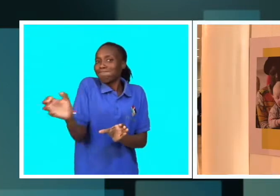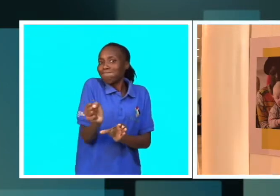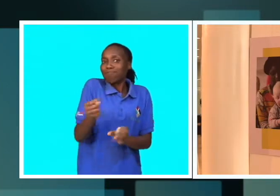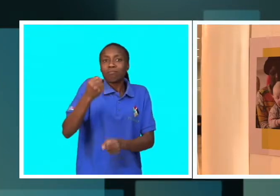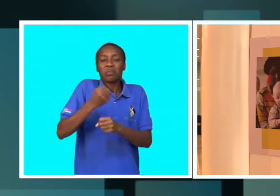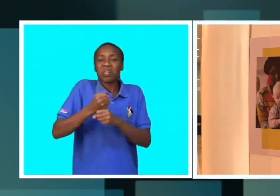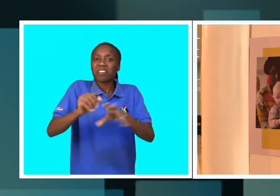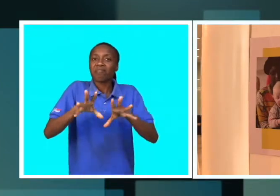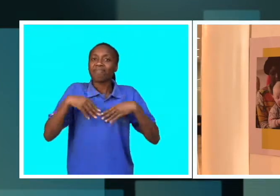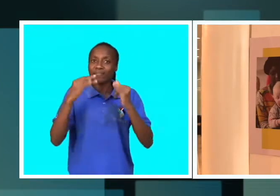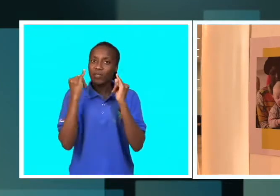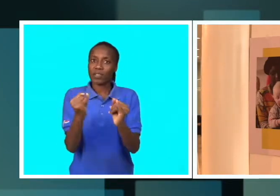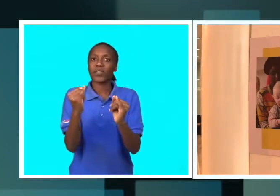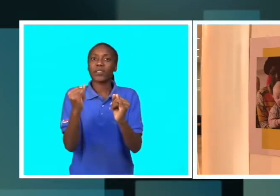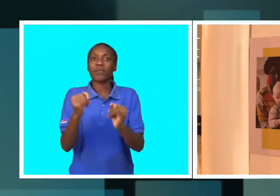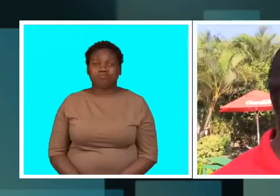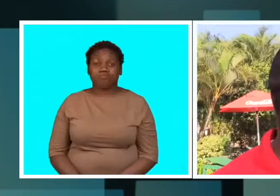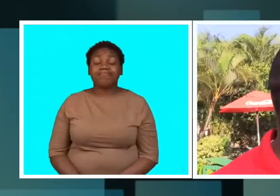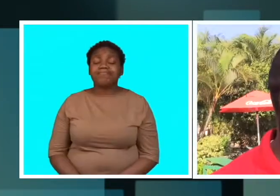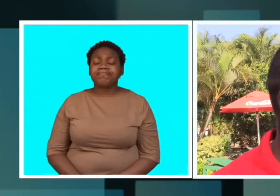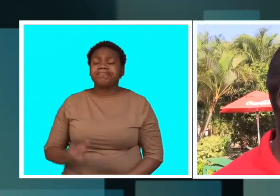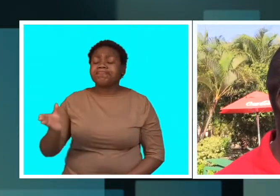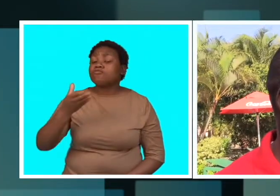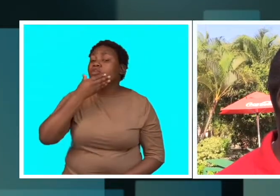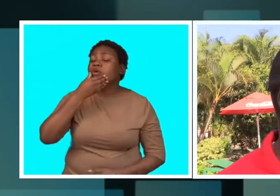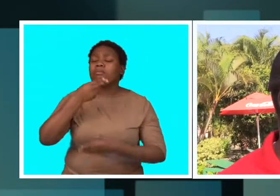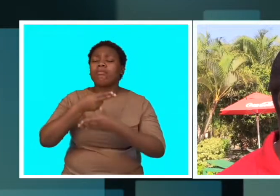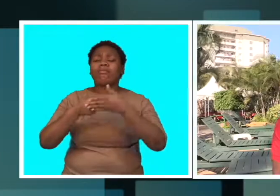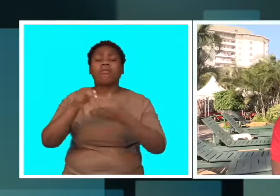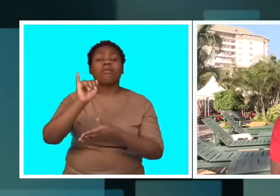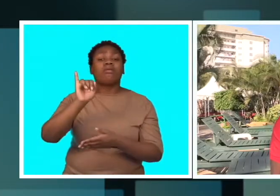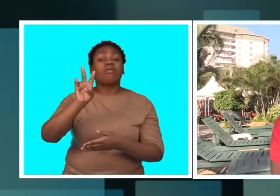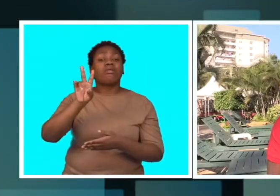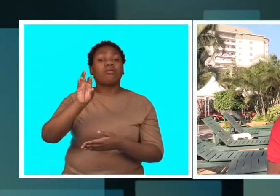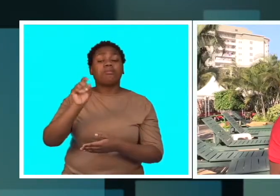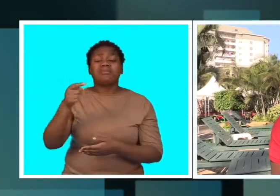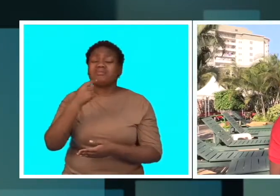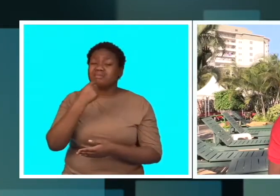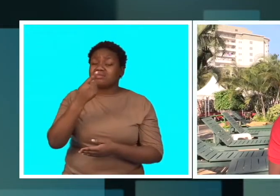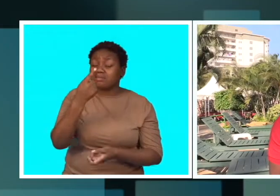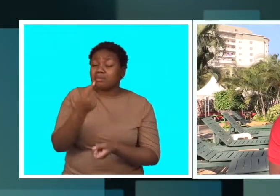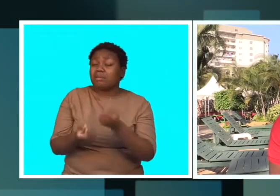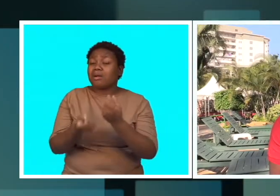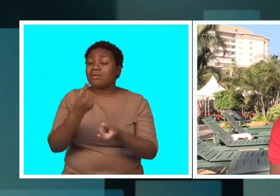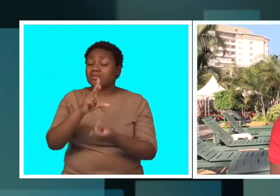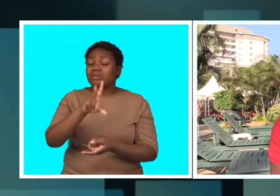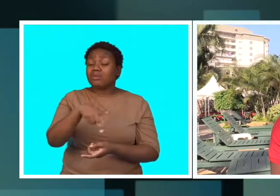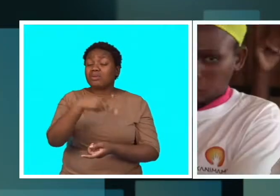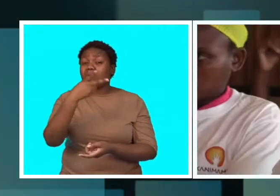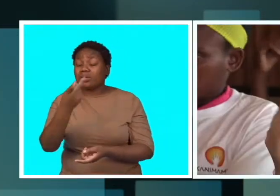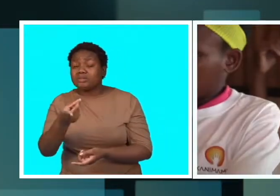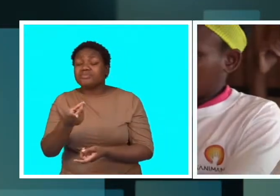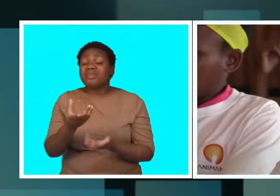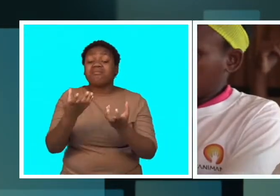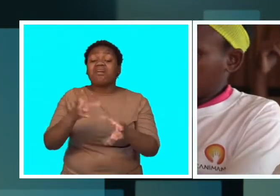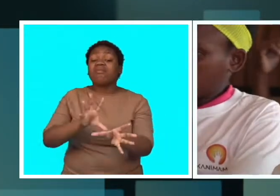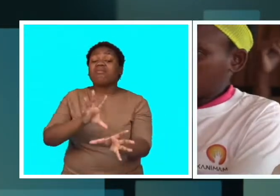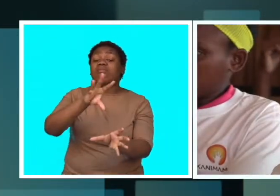nos locais de emprego. O sociólogo Costa Ivo avança algumas